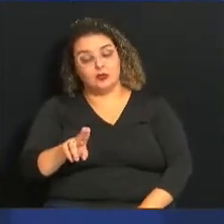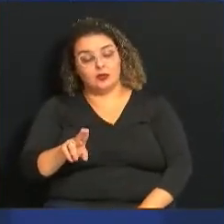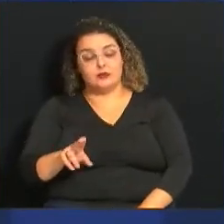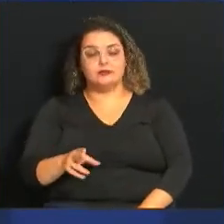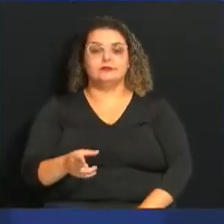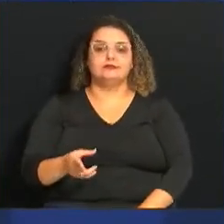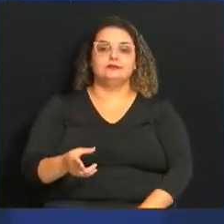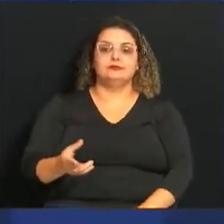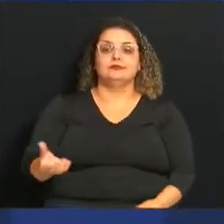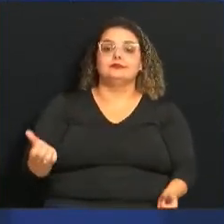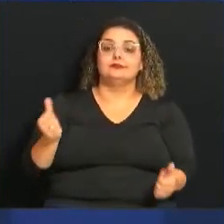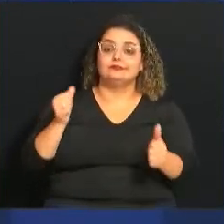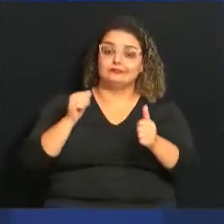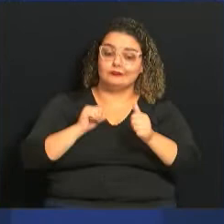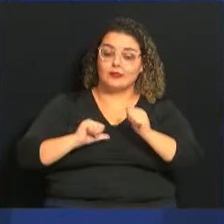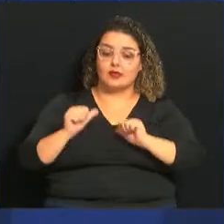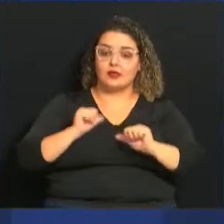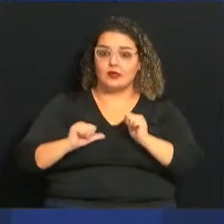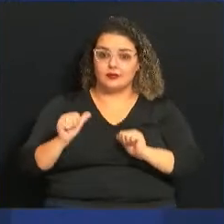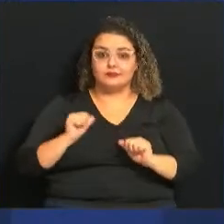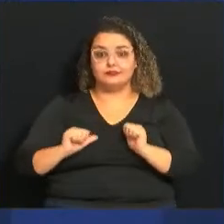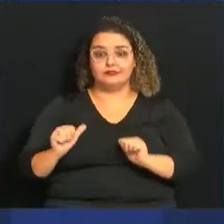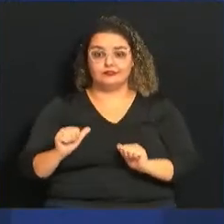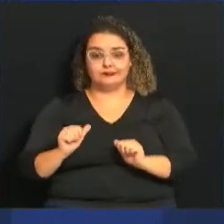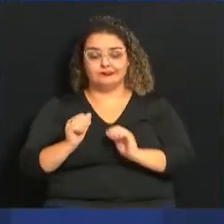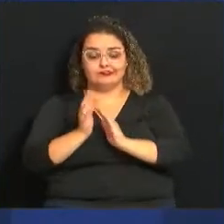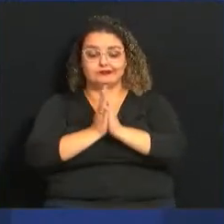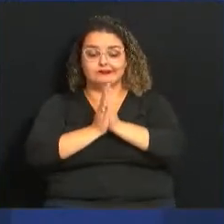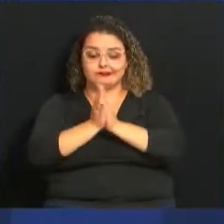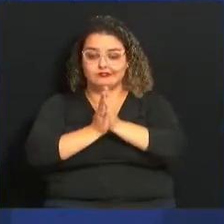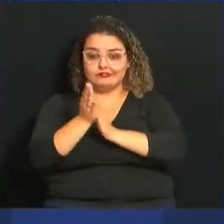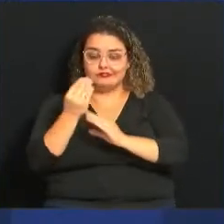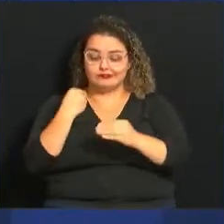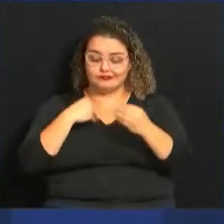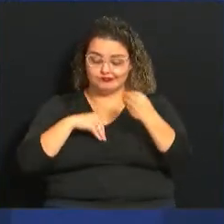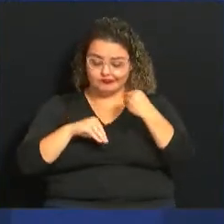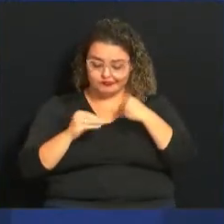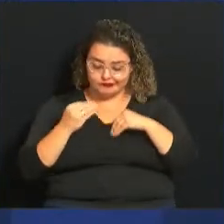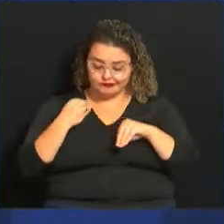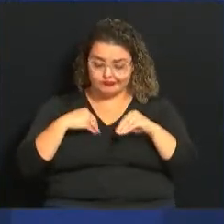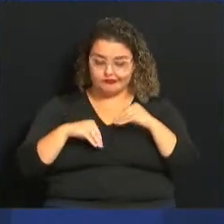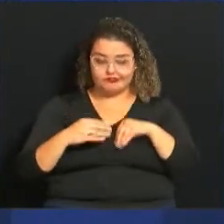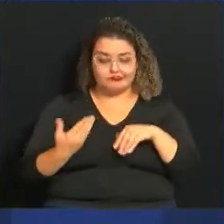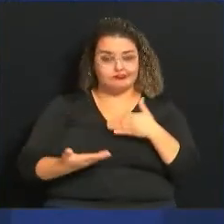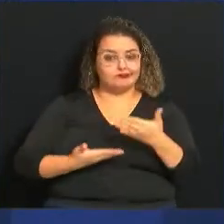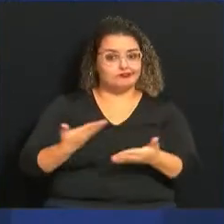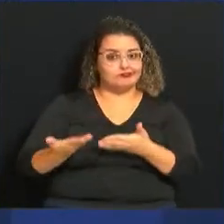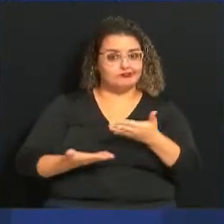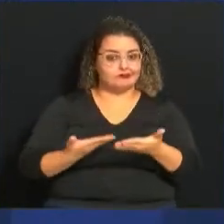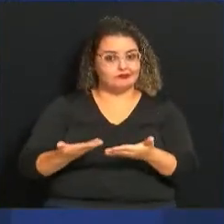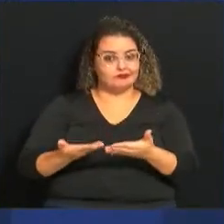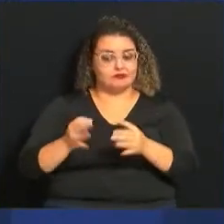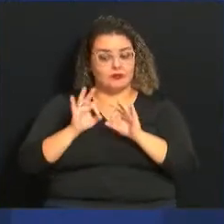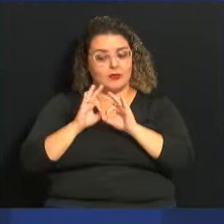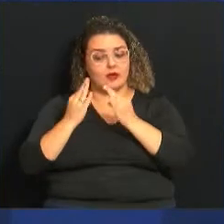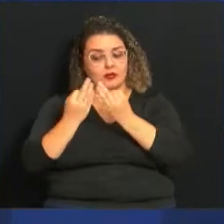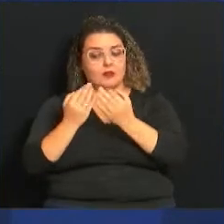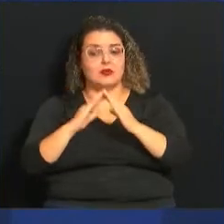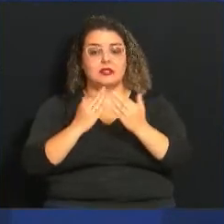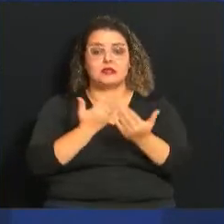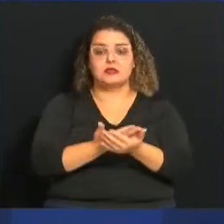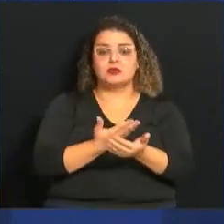e precisamos entender o porquê, como tratar, conduzir entre família e escola